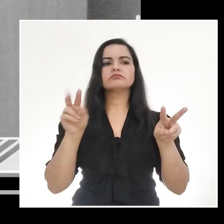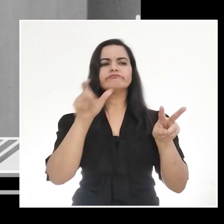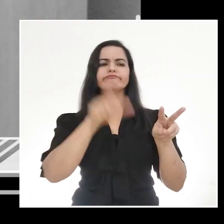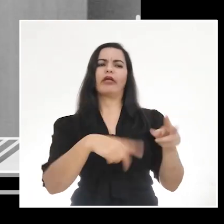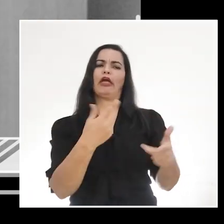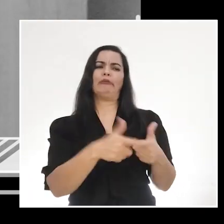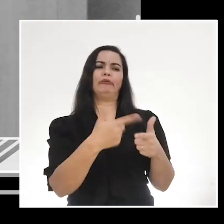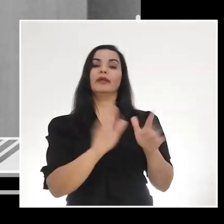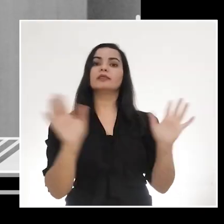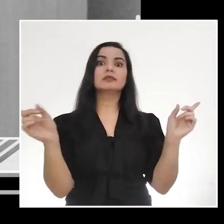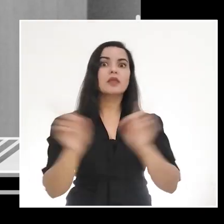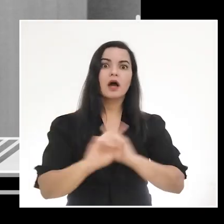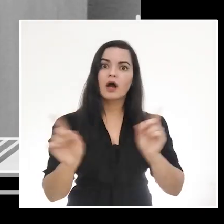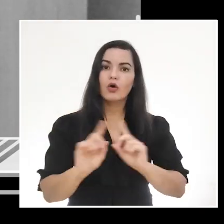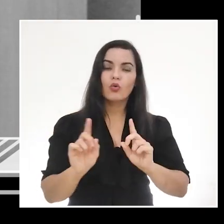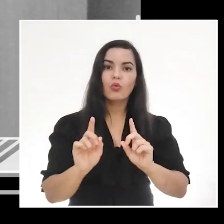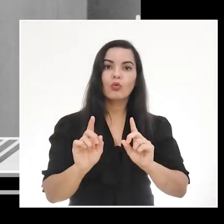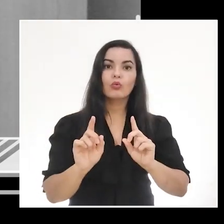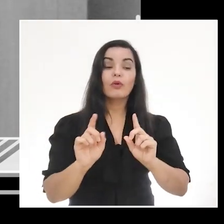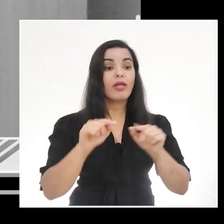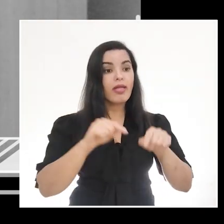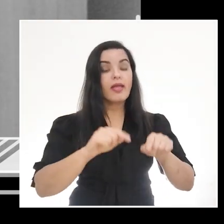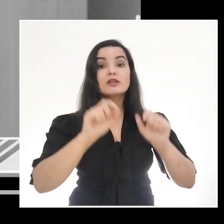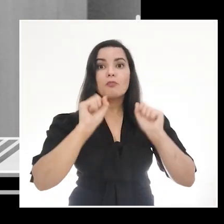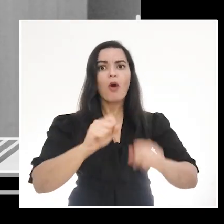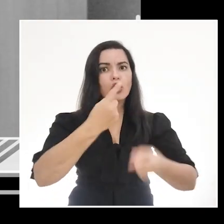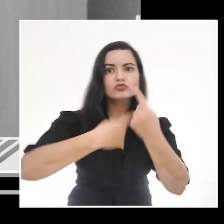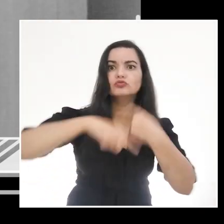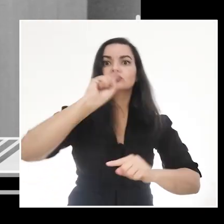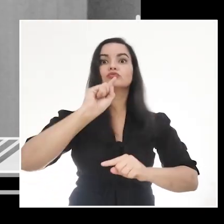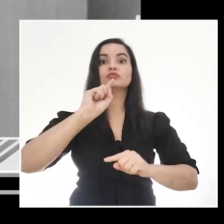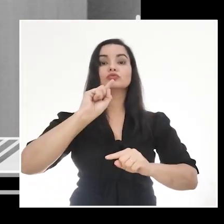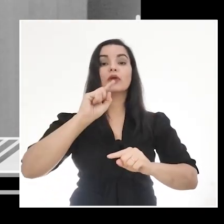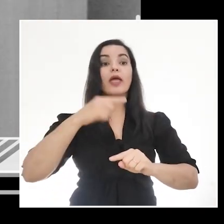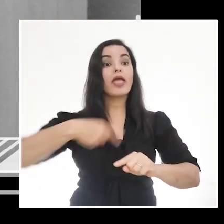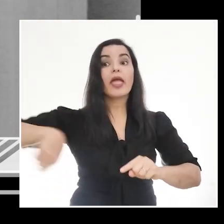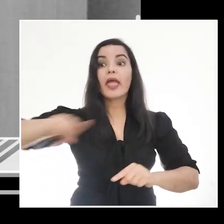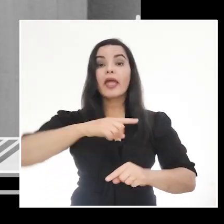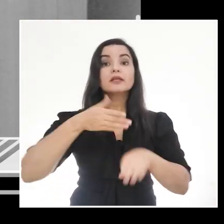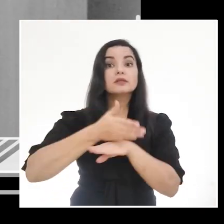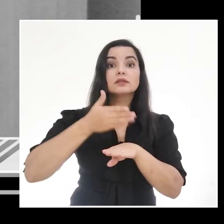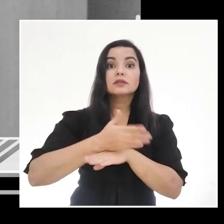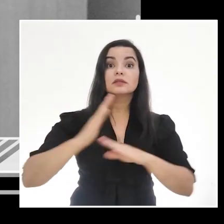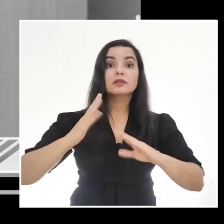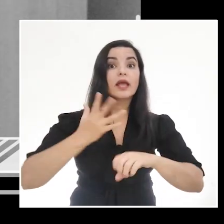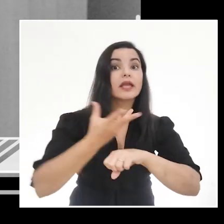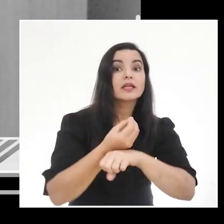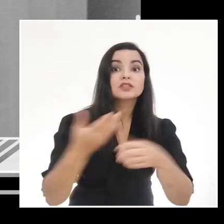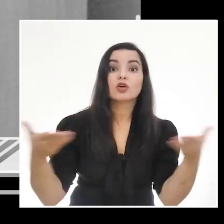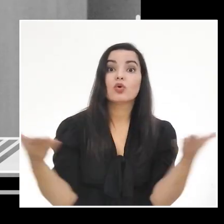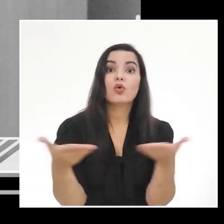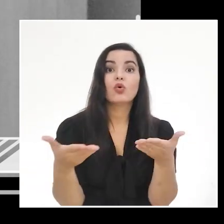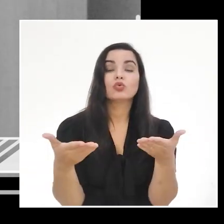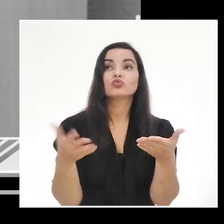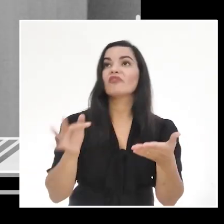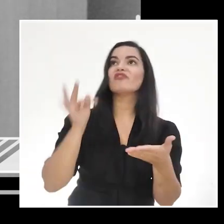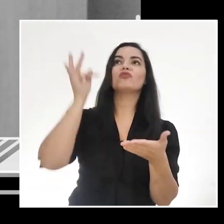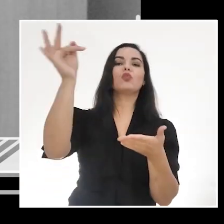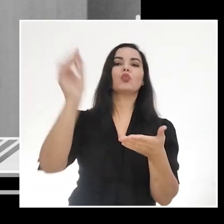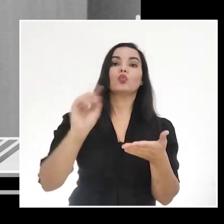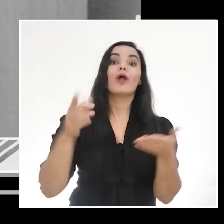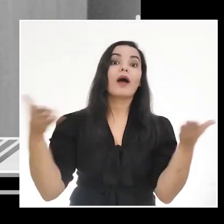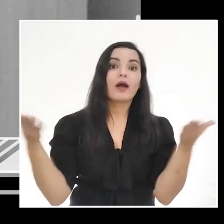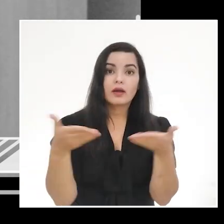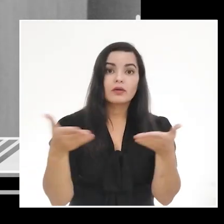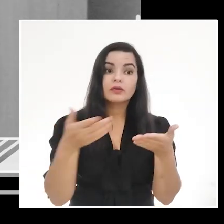olhe para os adolescentes da sua igreja, aqueles, não como problemas, mas como grandes potenciais, né? É a igreja de